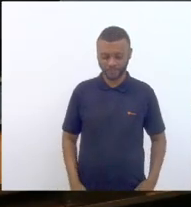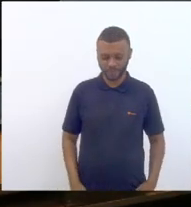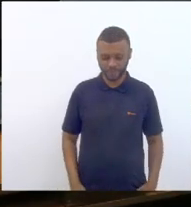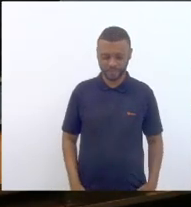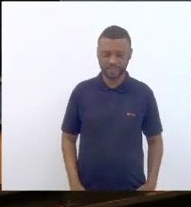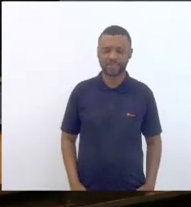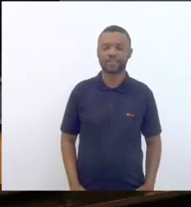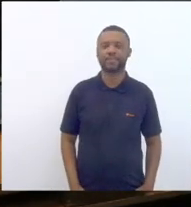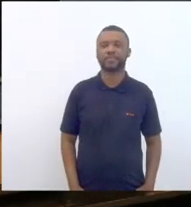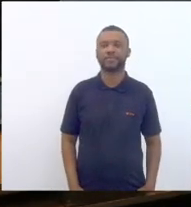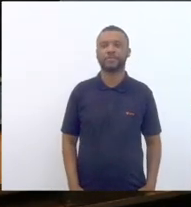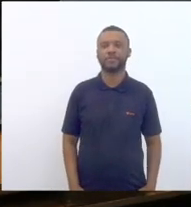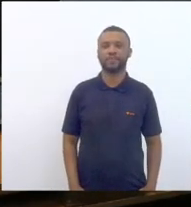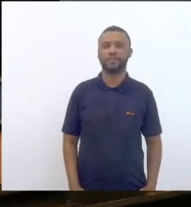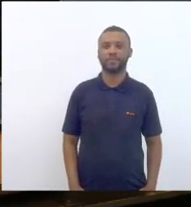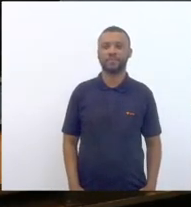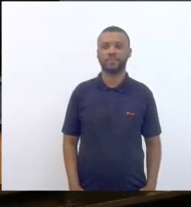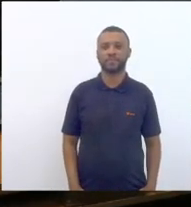Deputado Márcio Canela.